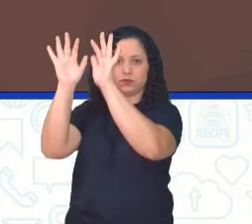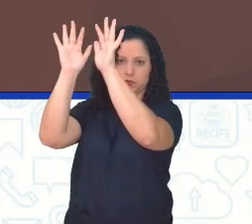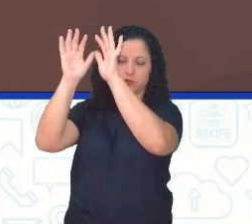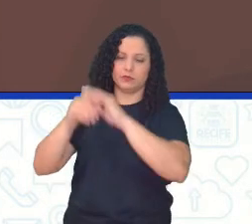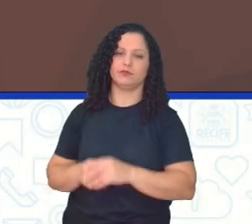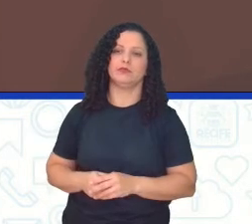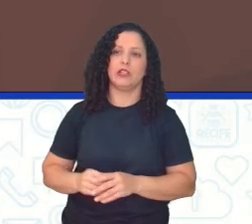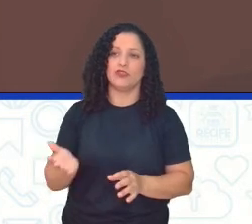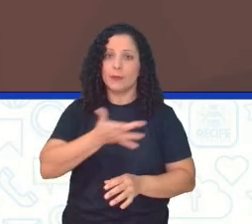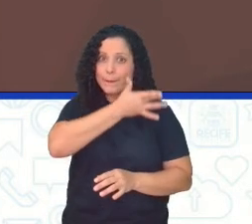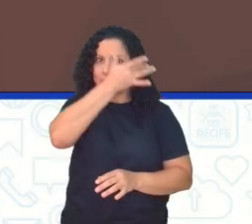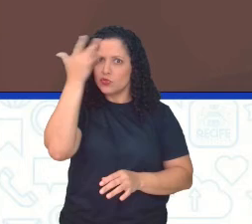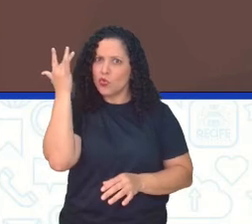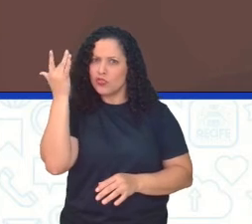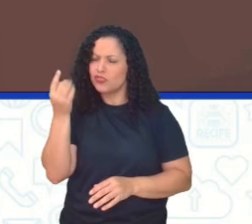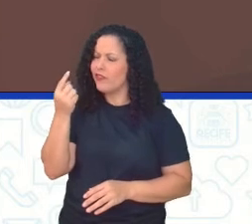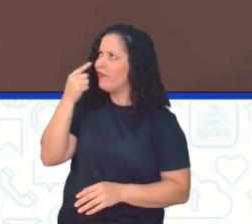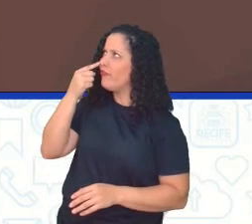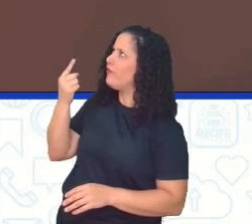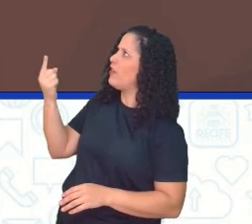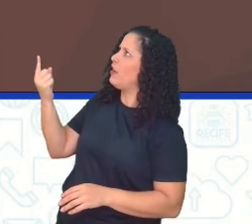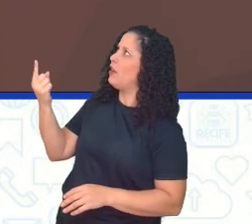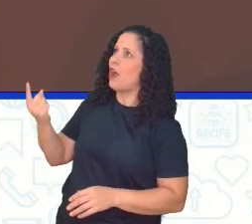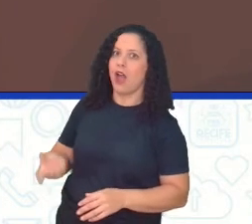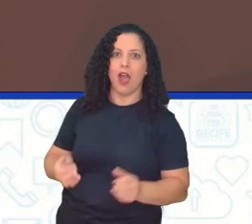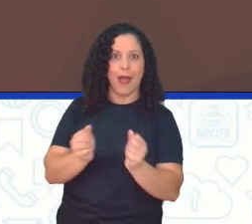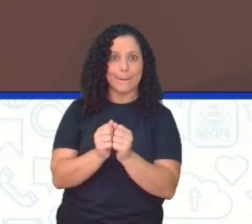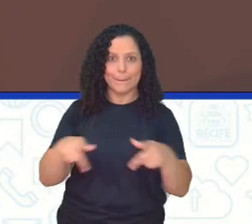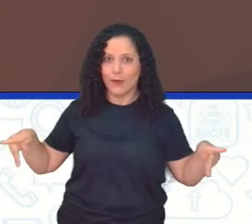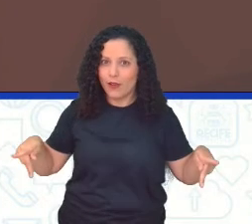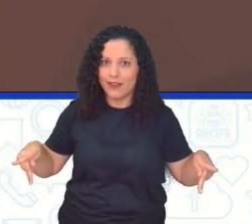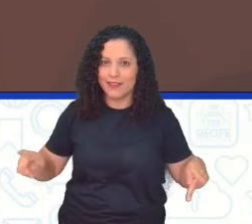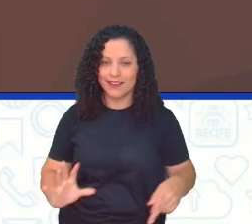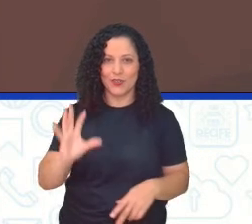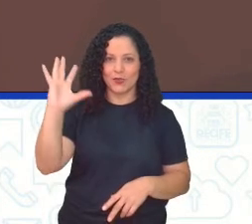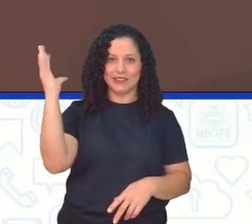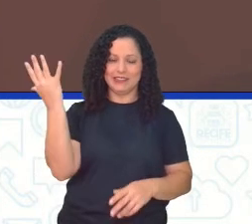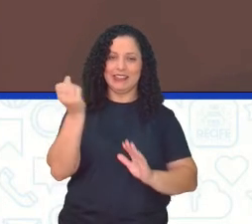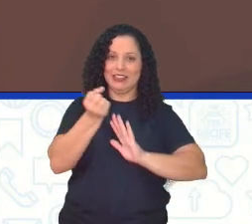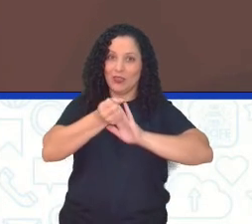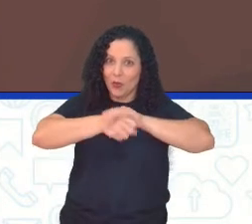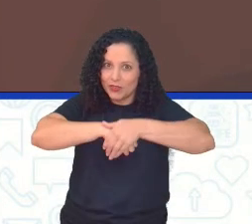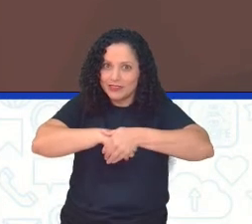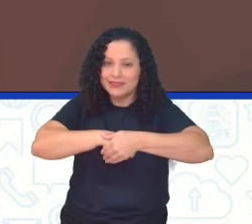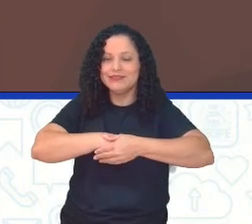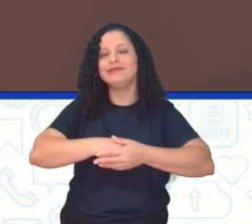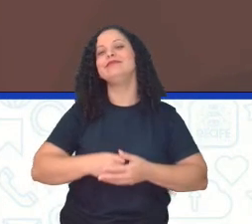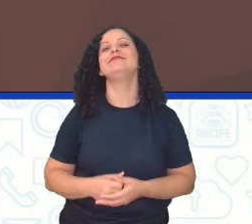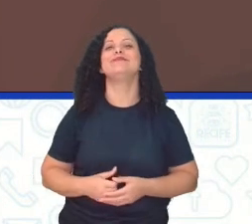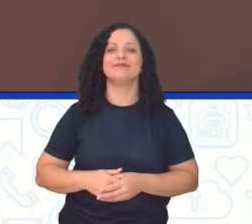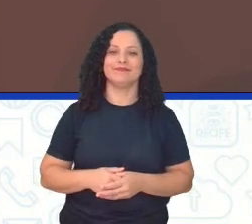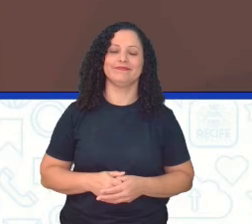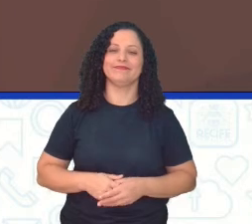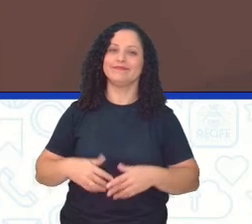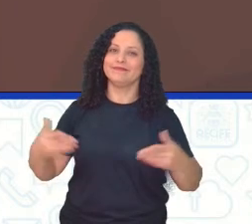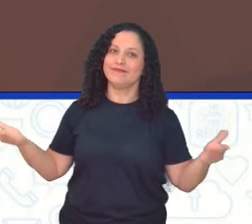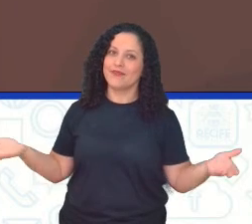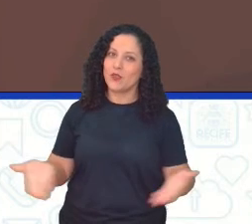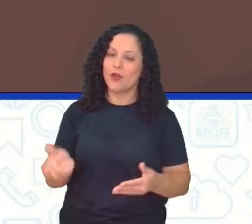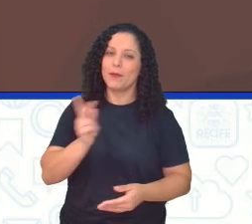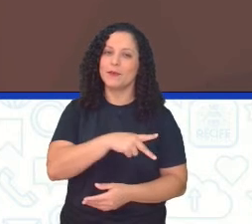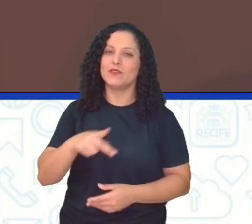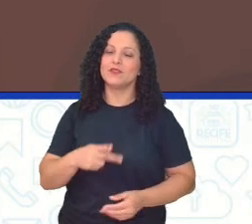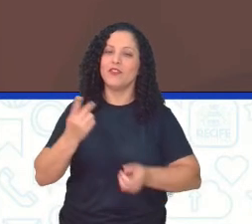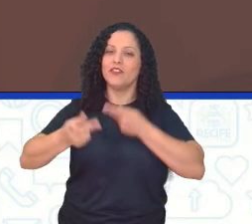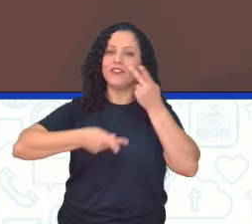as pessoas elas acharam que era o apocalipse, professor Gilson. E aí, professor Gilson, fale aí para os nossos Agora, alunos